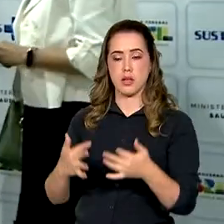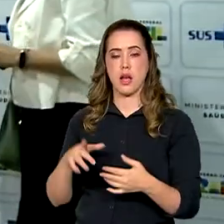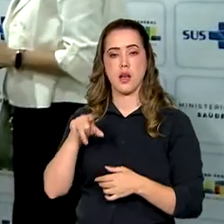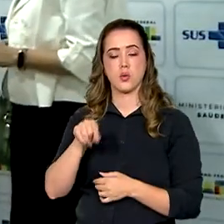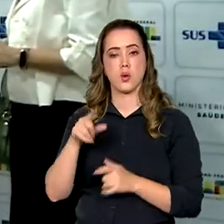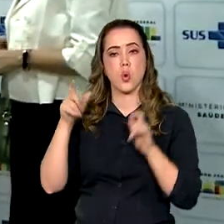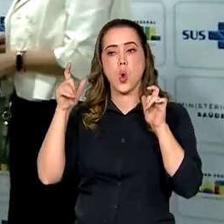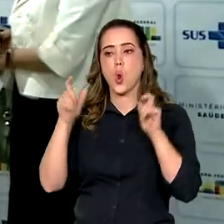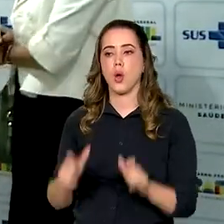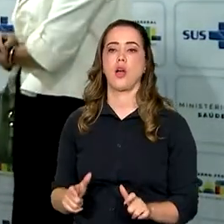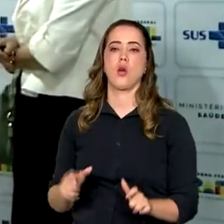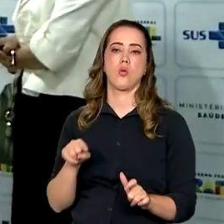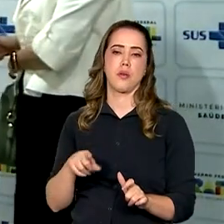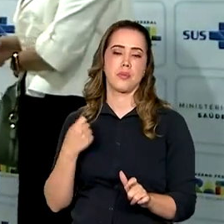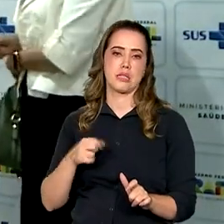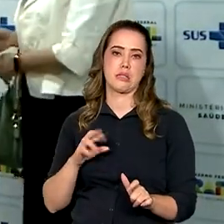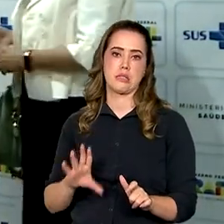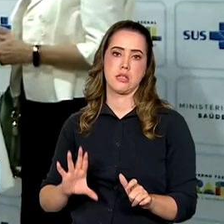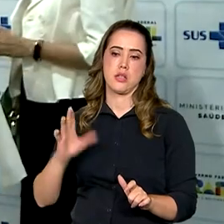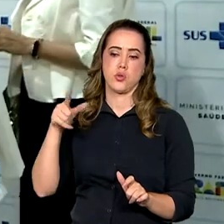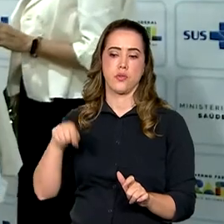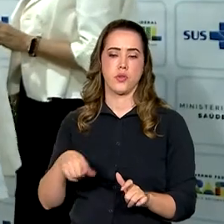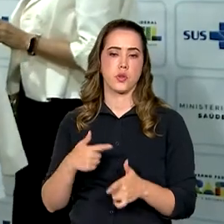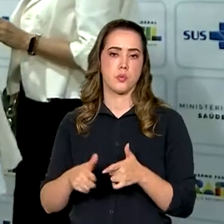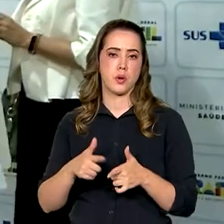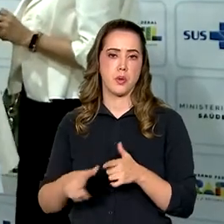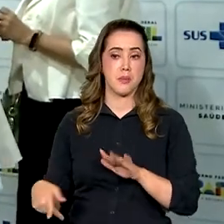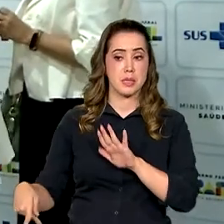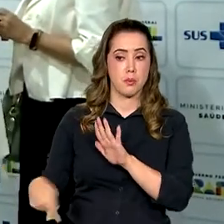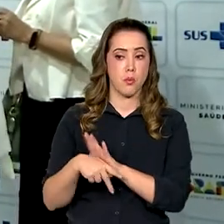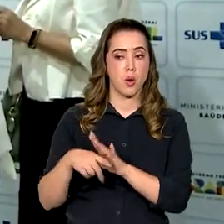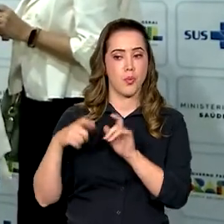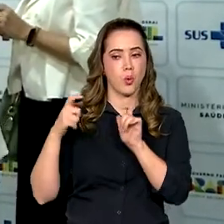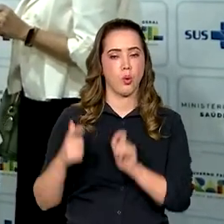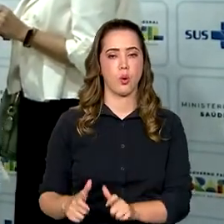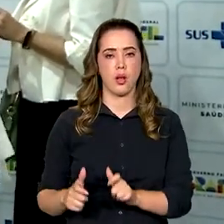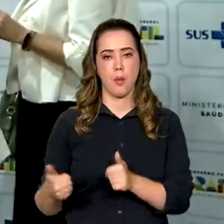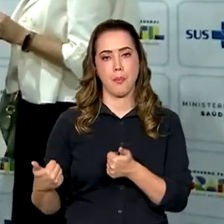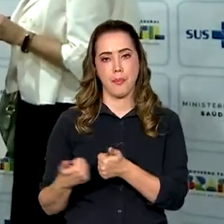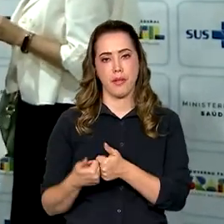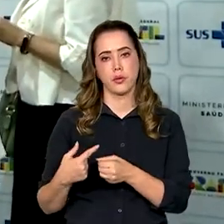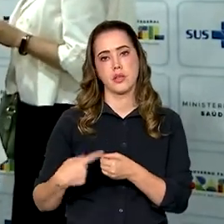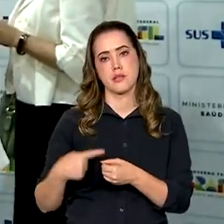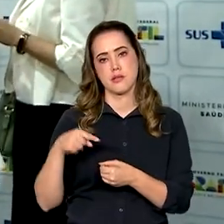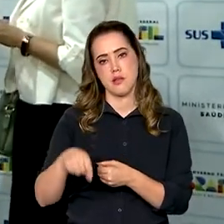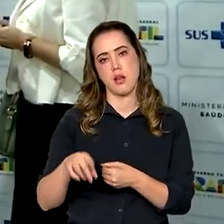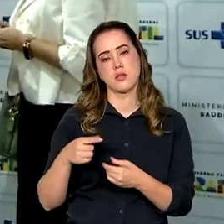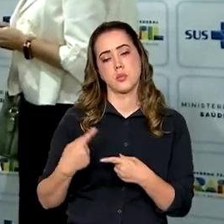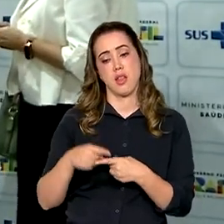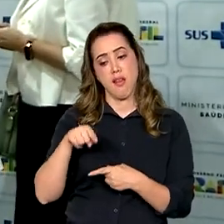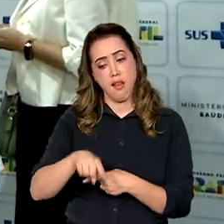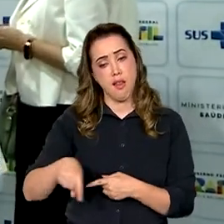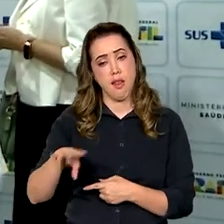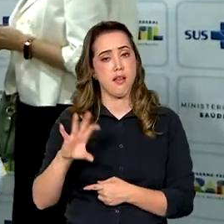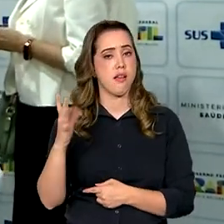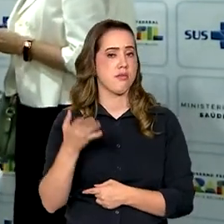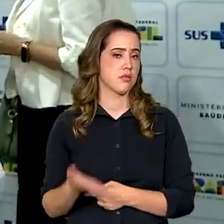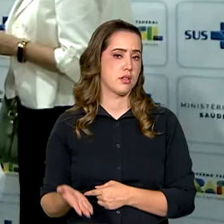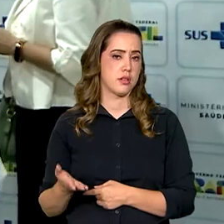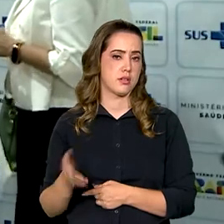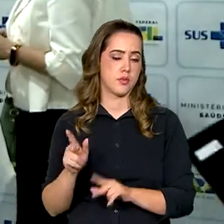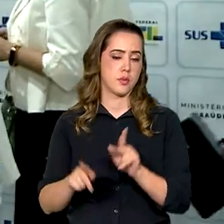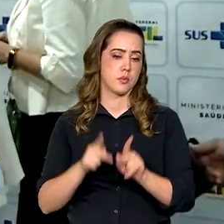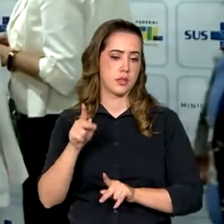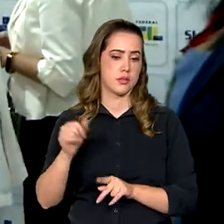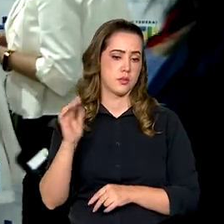questão local, é de você levar as decisões mais próximo das cidades, porque é lá que as coisas acontecem. A maioria do